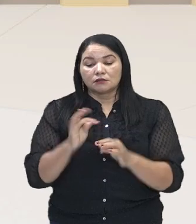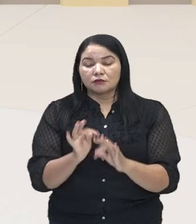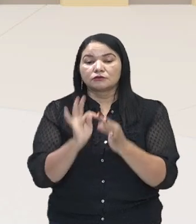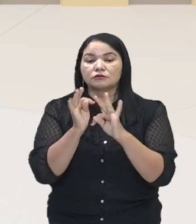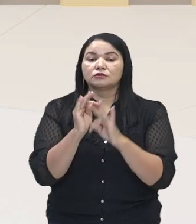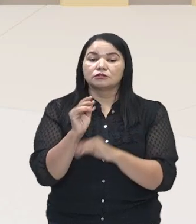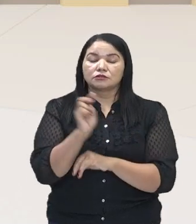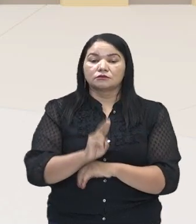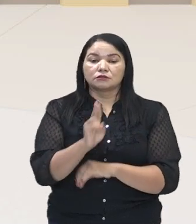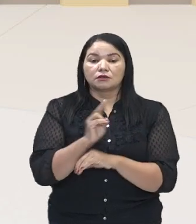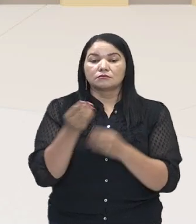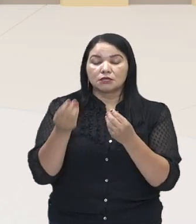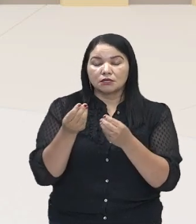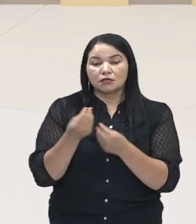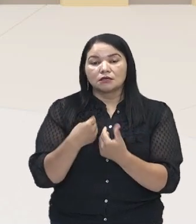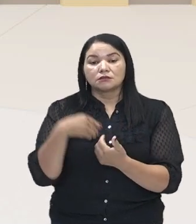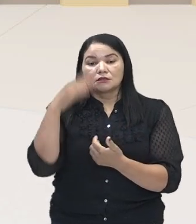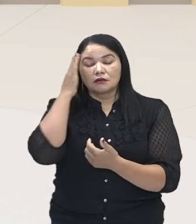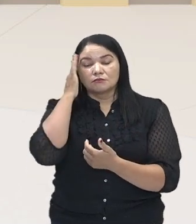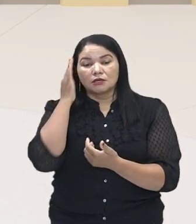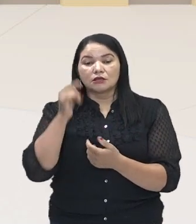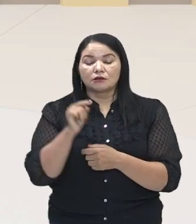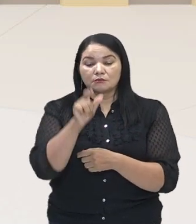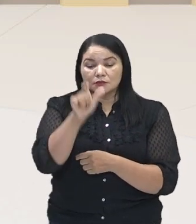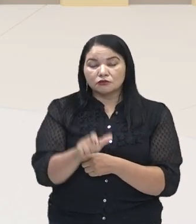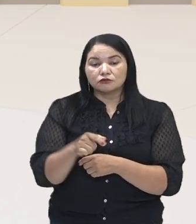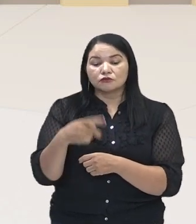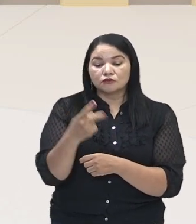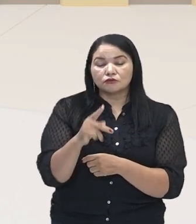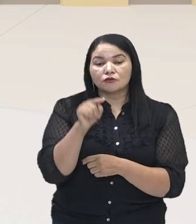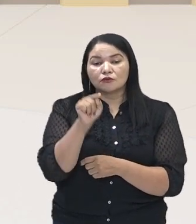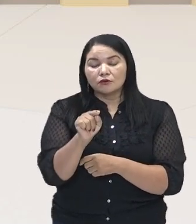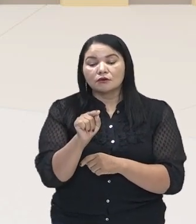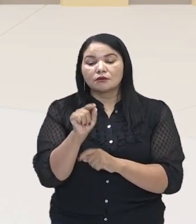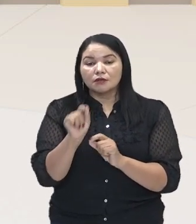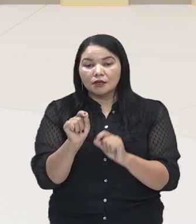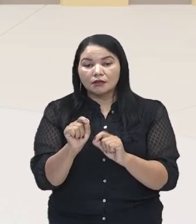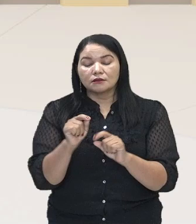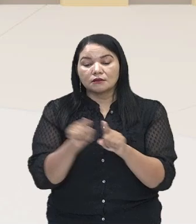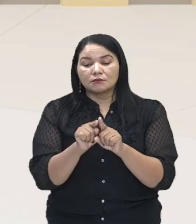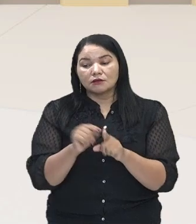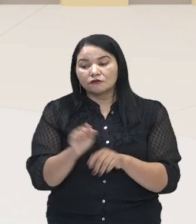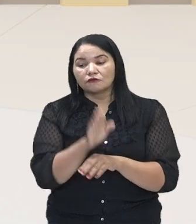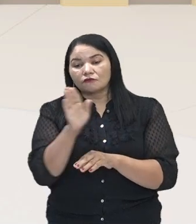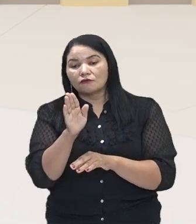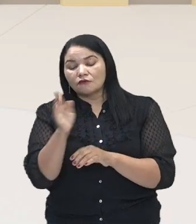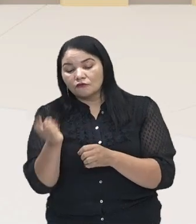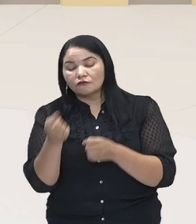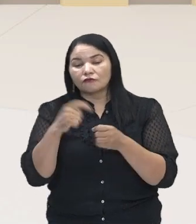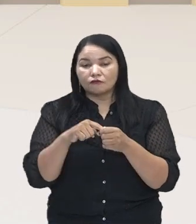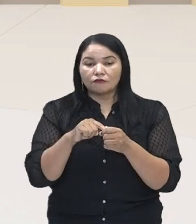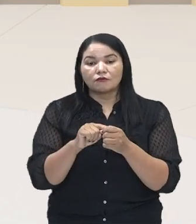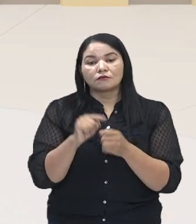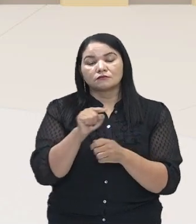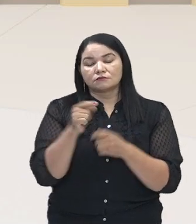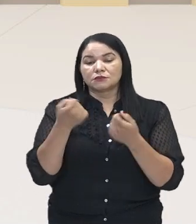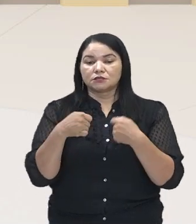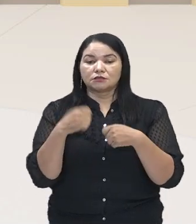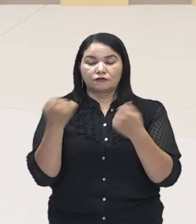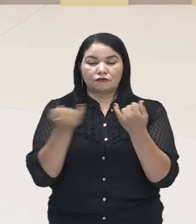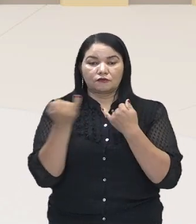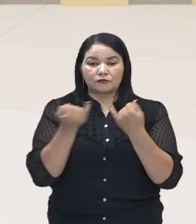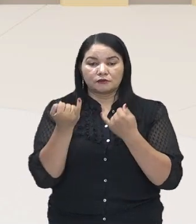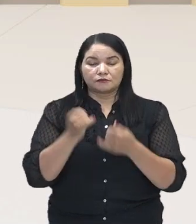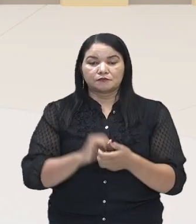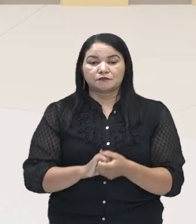de quem é você e para onde você está indo e da onde que você está chegando. Então, todos esses